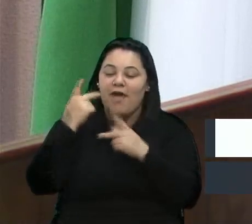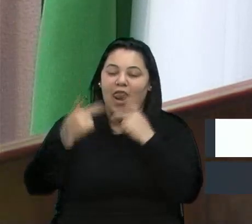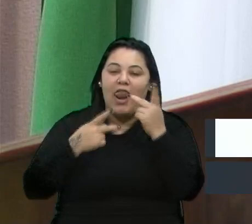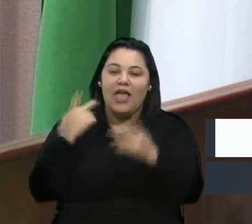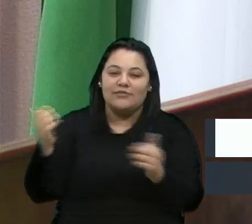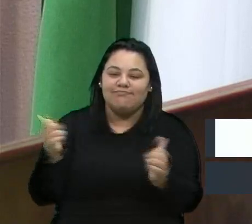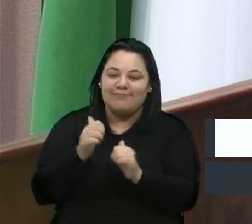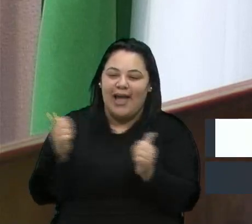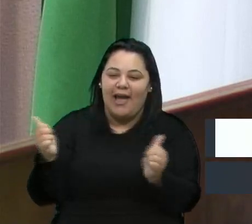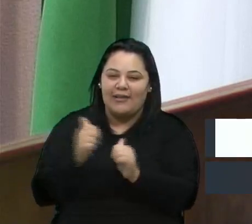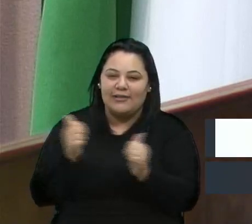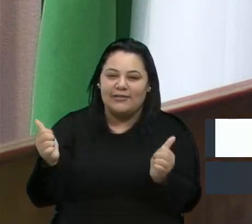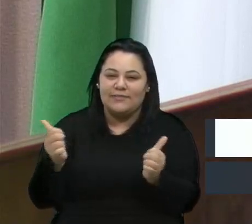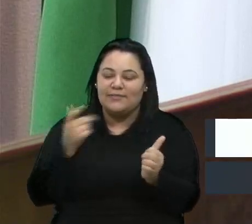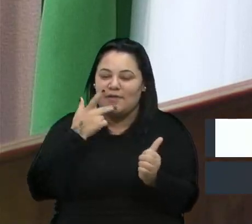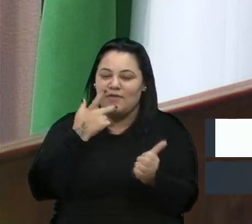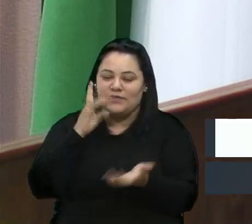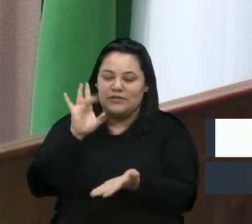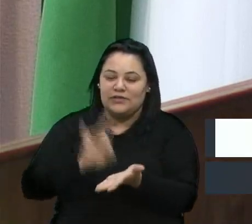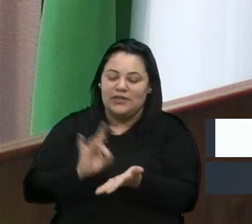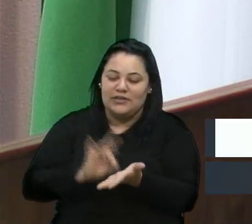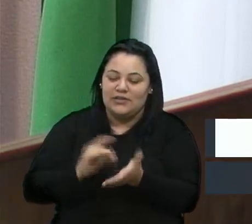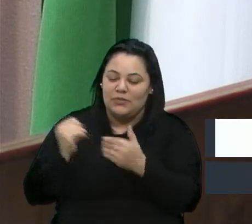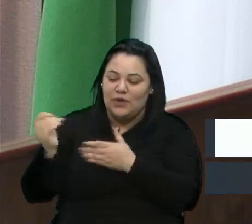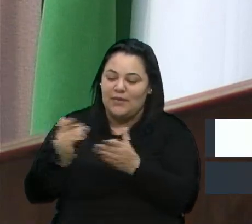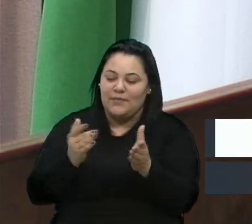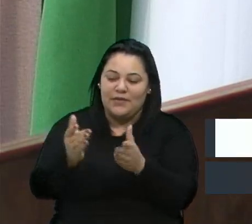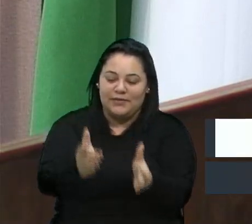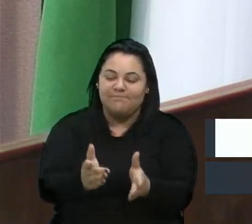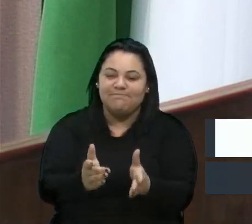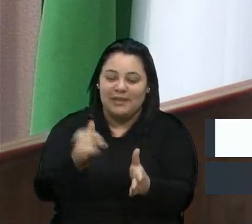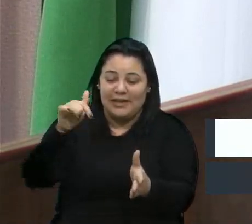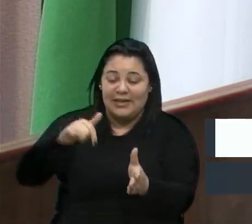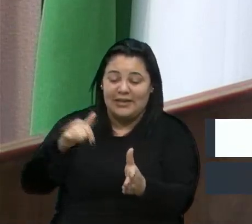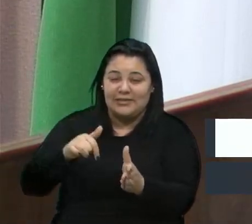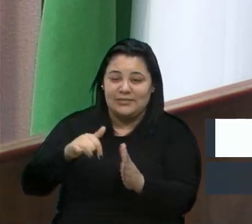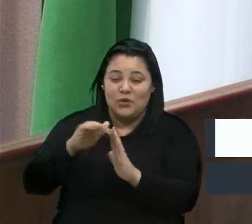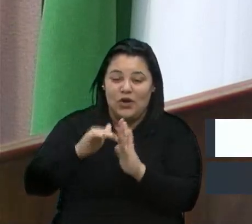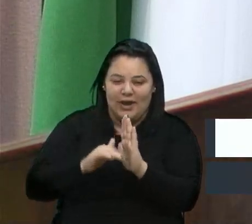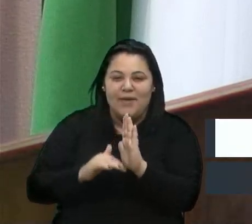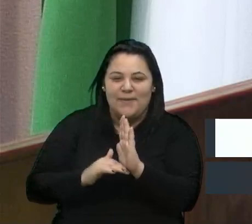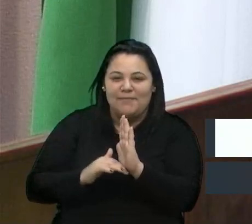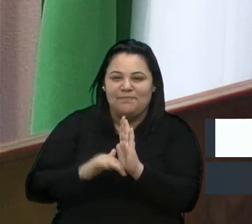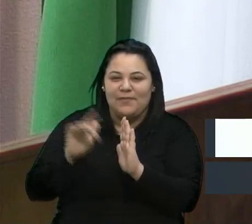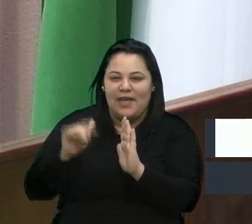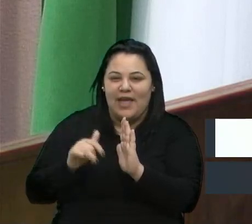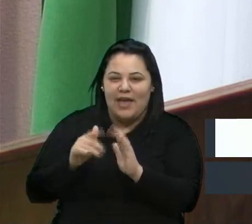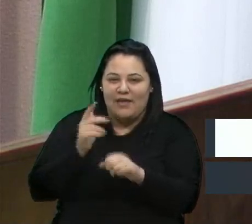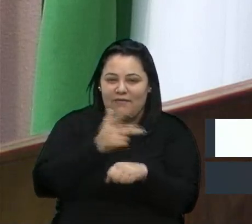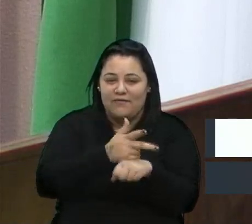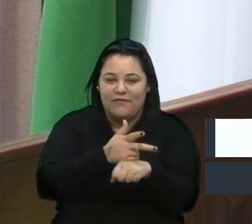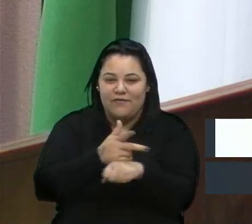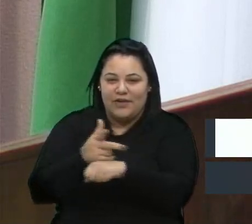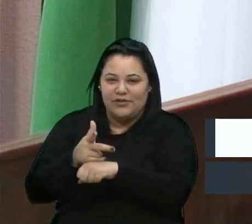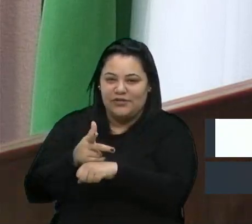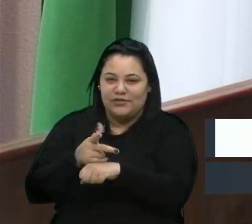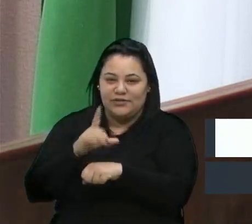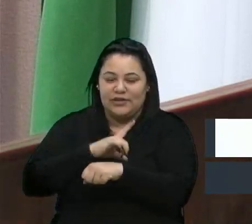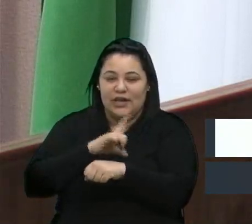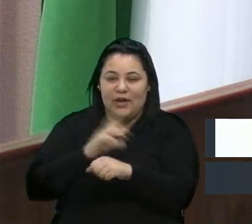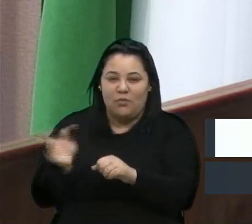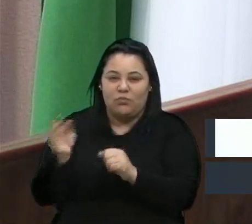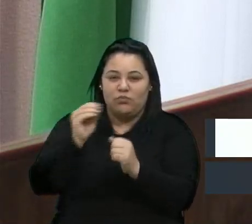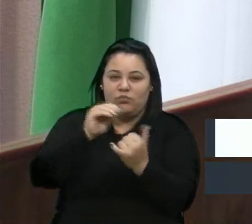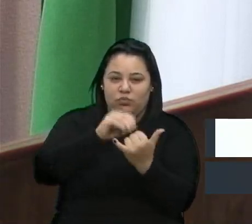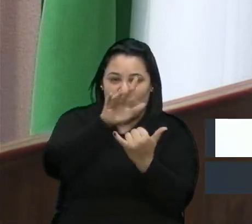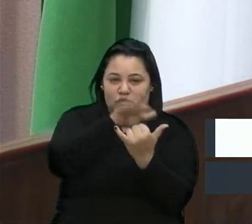e trajetórias de nomes da música serrana. O Causos e Gaitas são vídeos que estão na plataforma YouTube, no